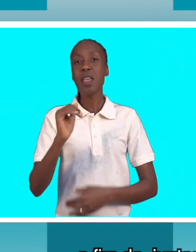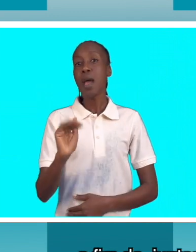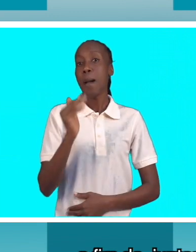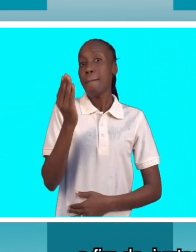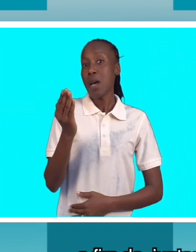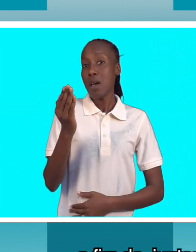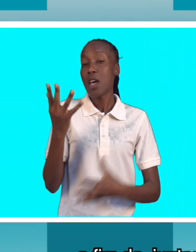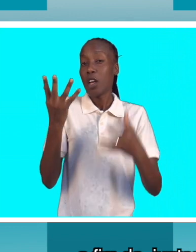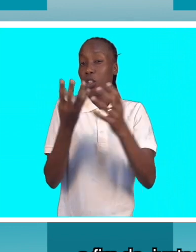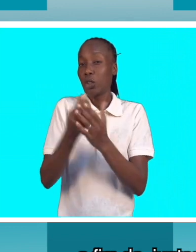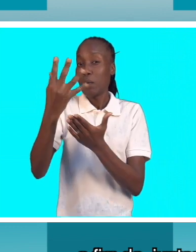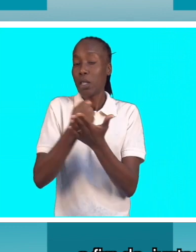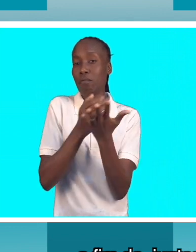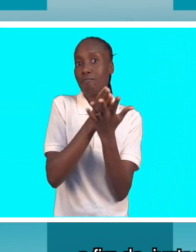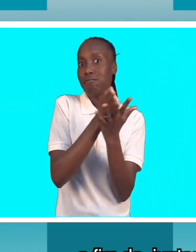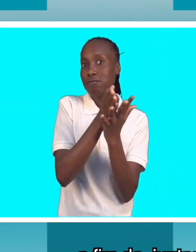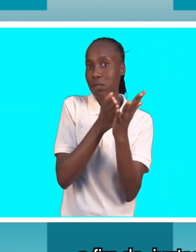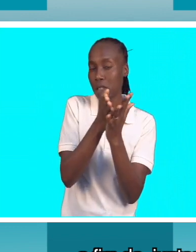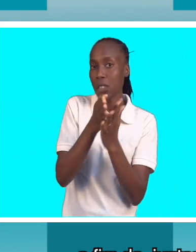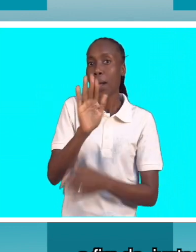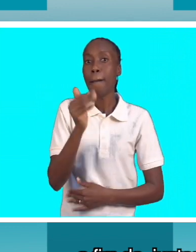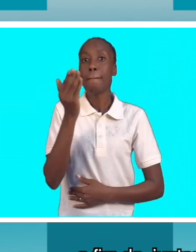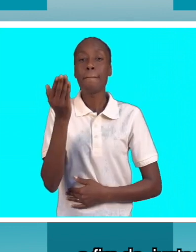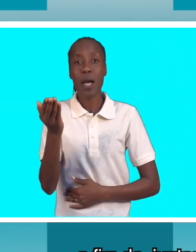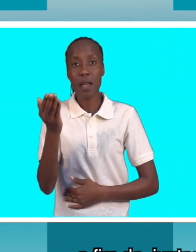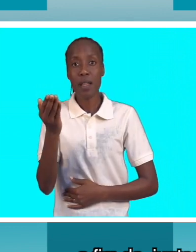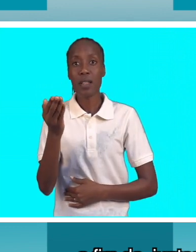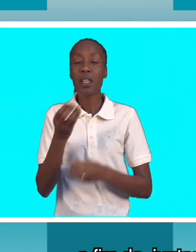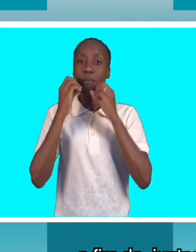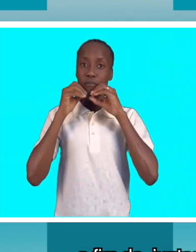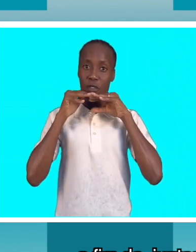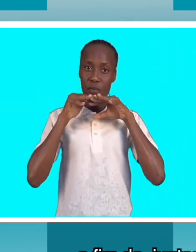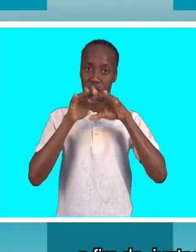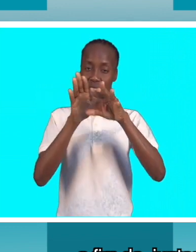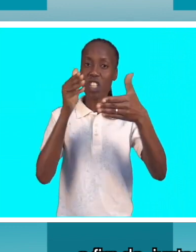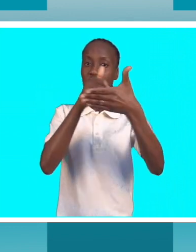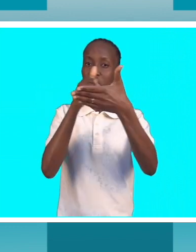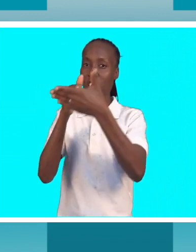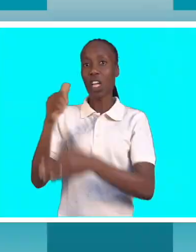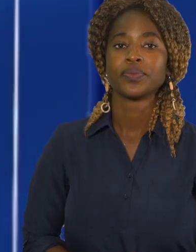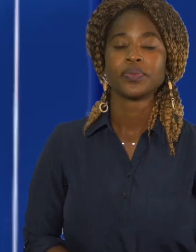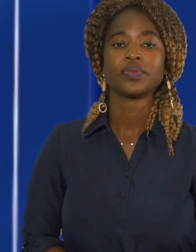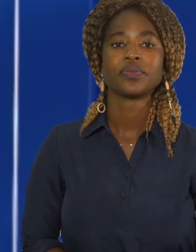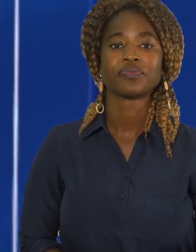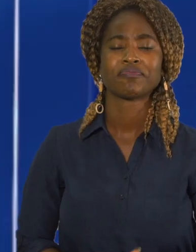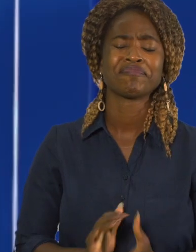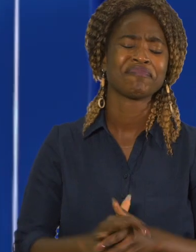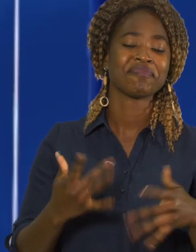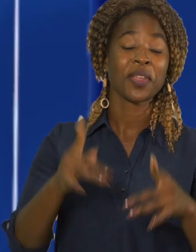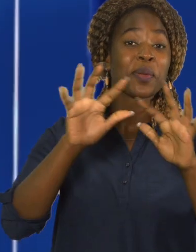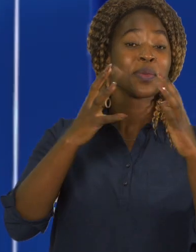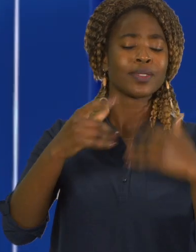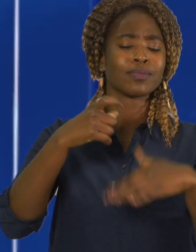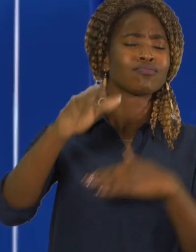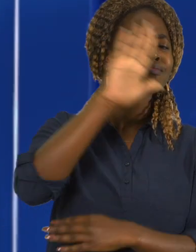juntos encontrarmos estratégias para que as mensagens cheguem a este grupo. Mais de 500 pessoas